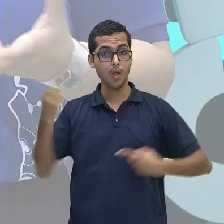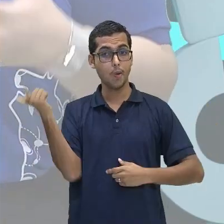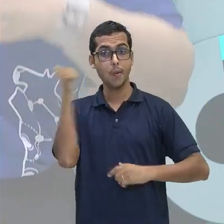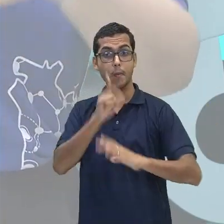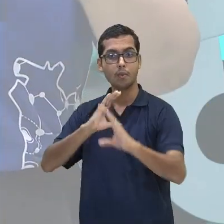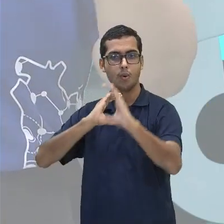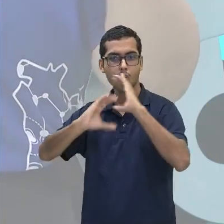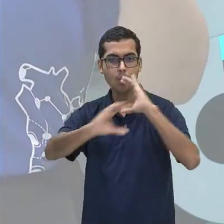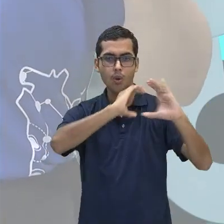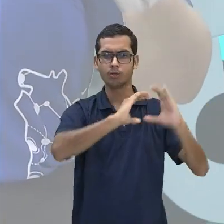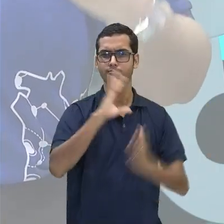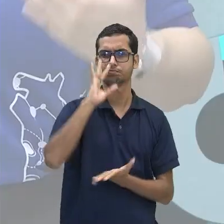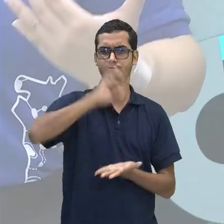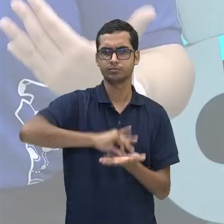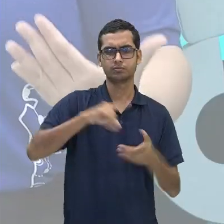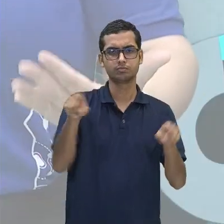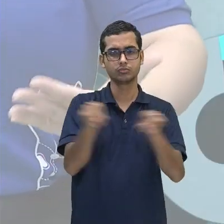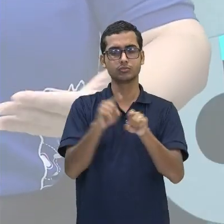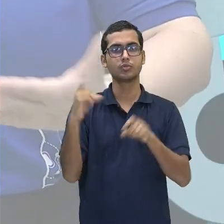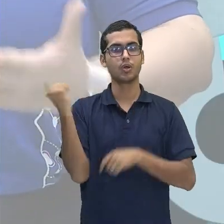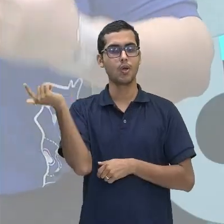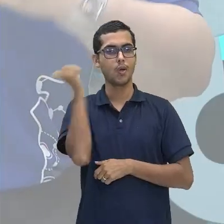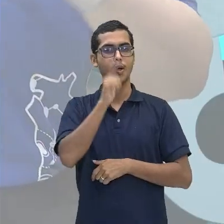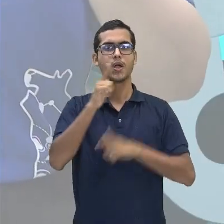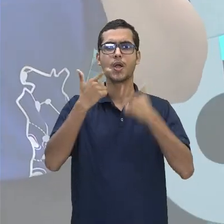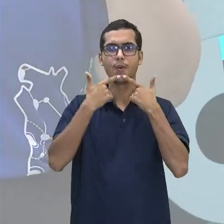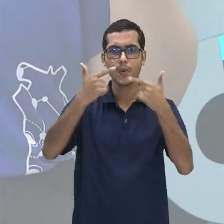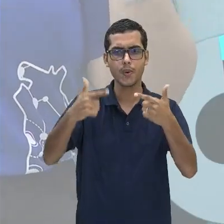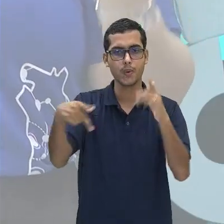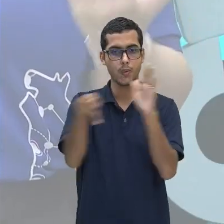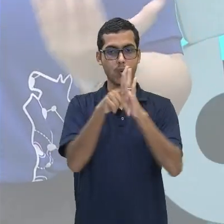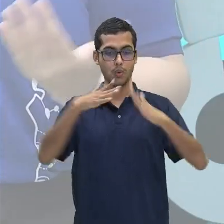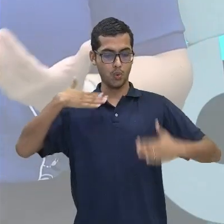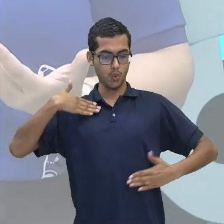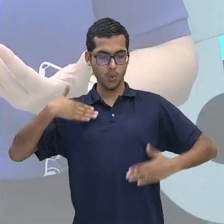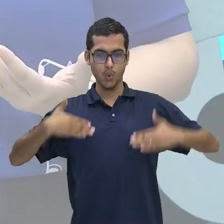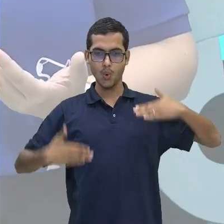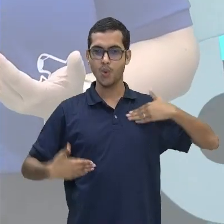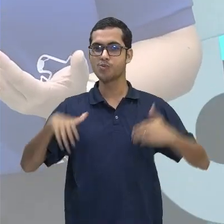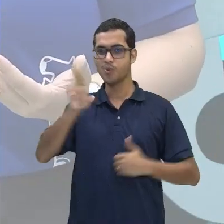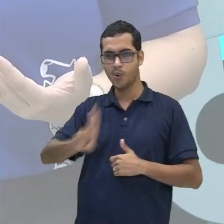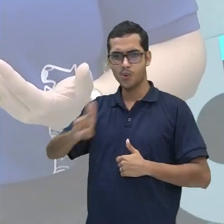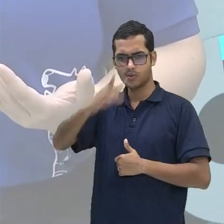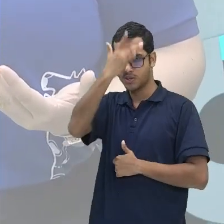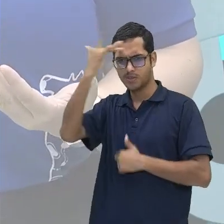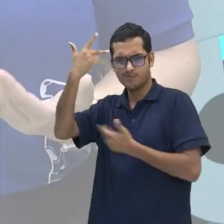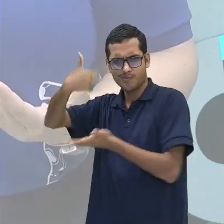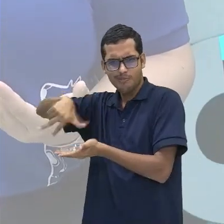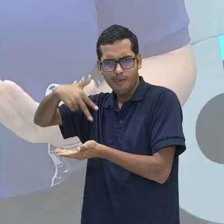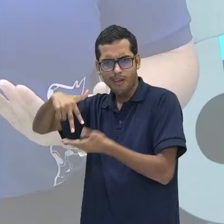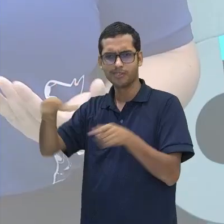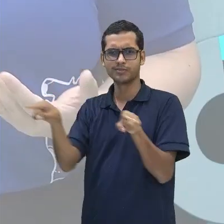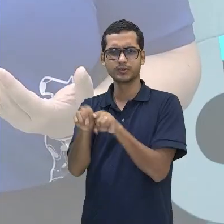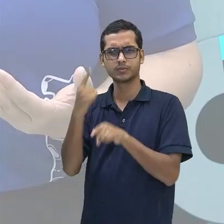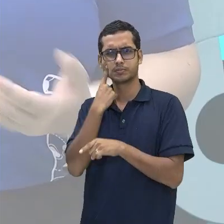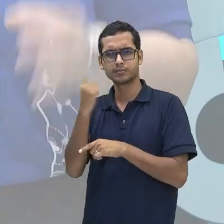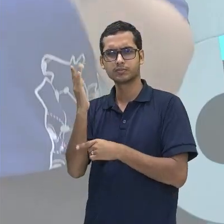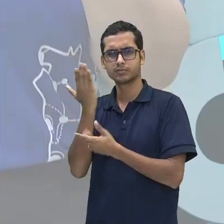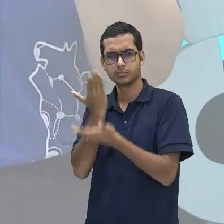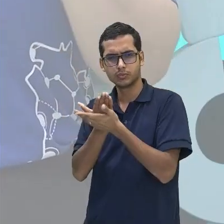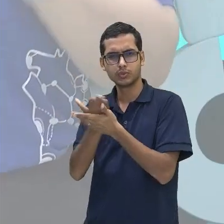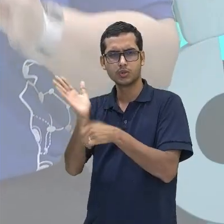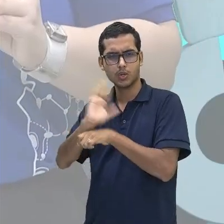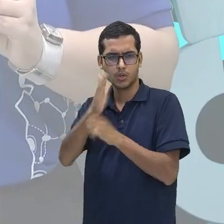a linguagem tanto pode ser a linguagem corporal, utilizada pelos dançarinos, conforme nós vimos ao longo do início desta